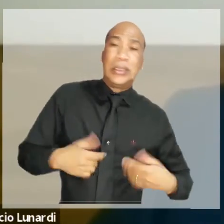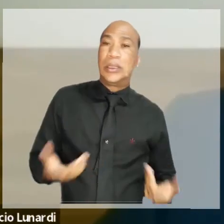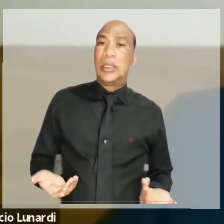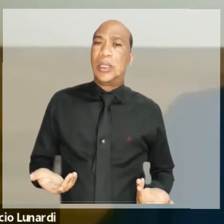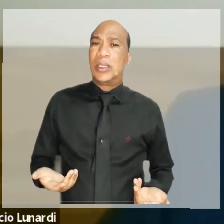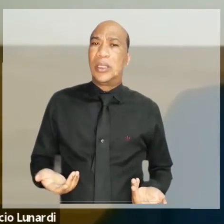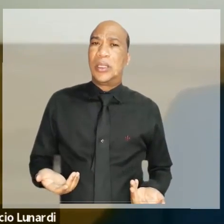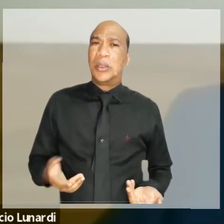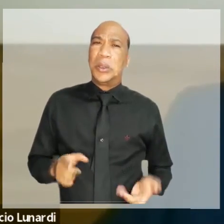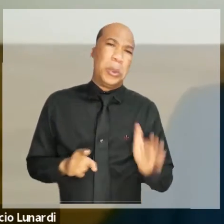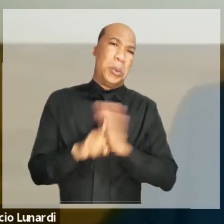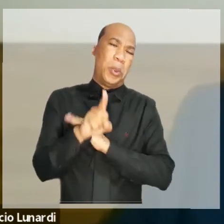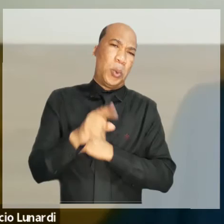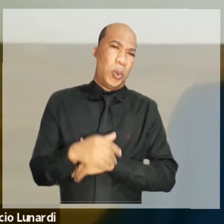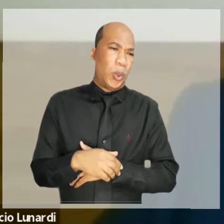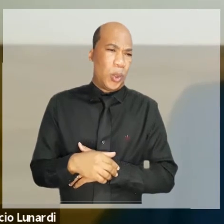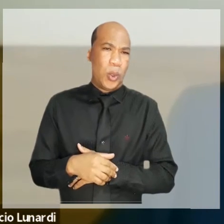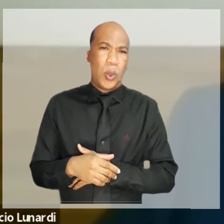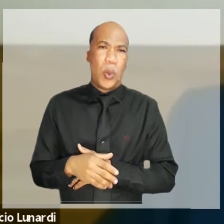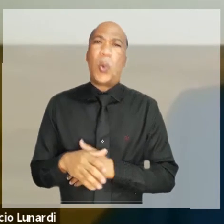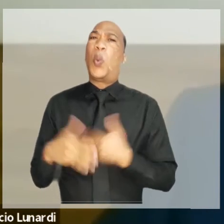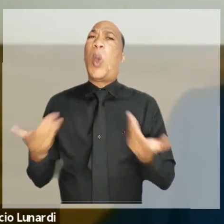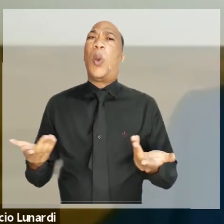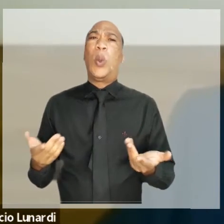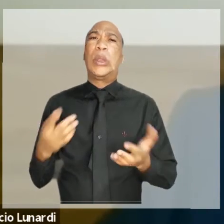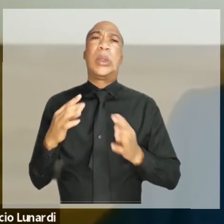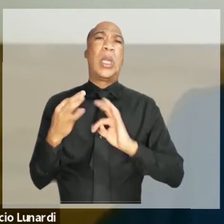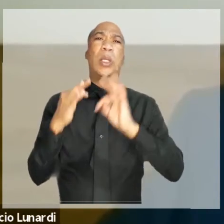ser úteis para o Poder Judiciário?